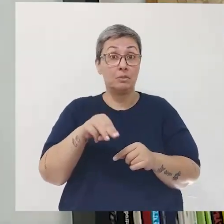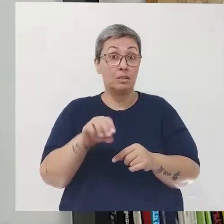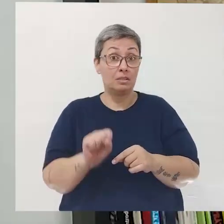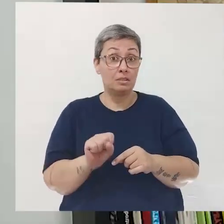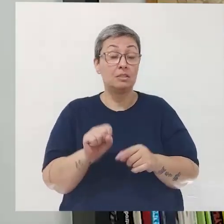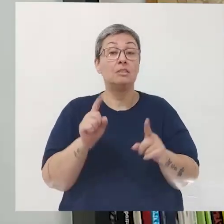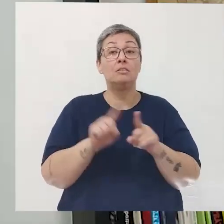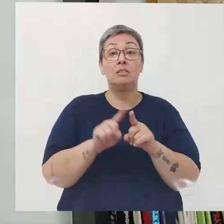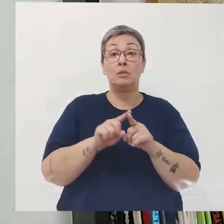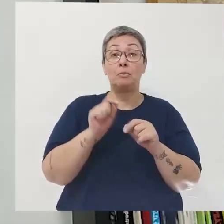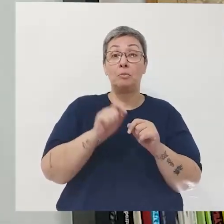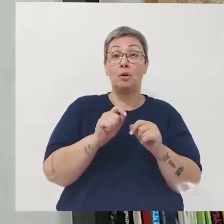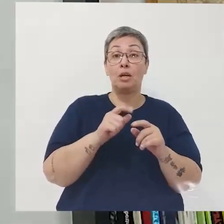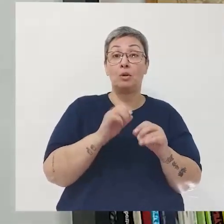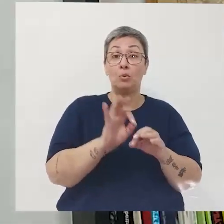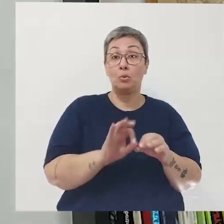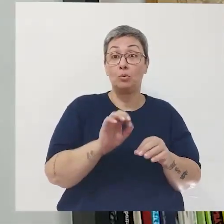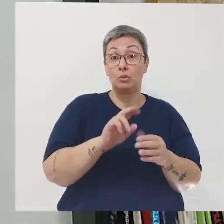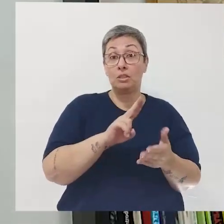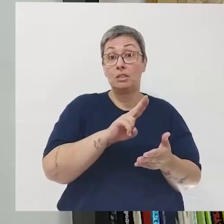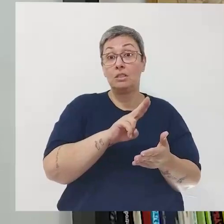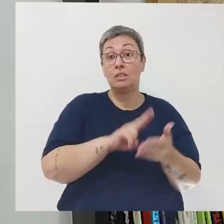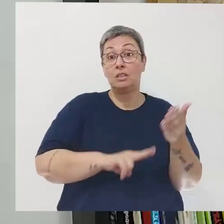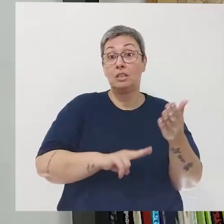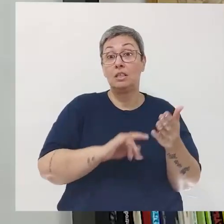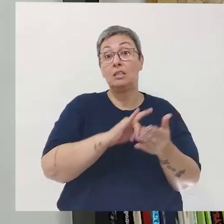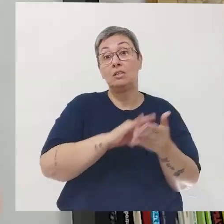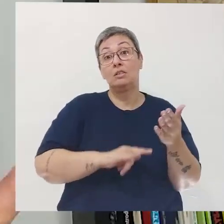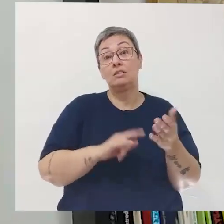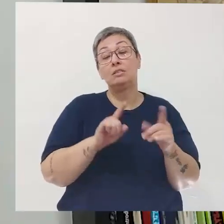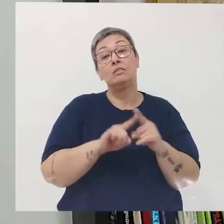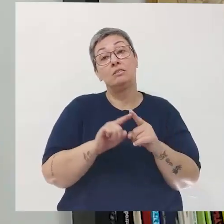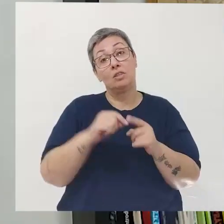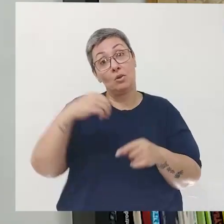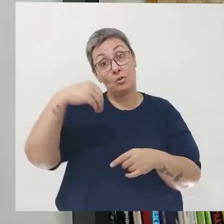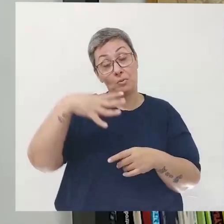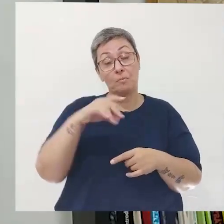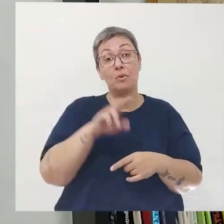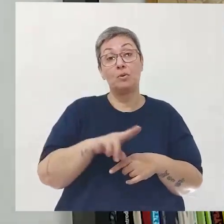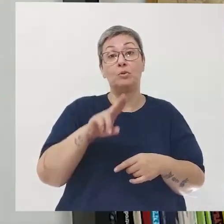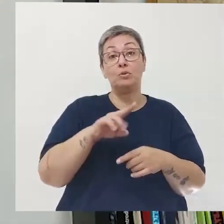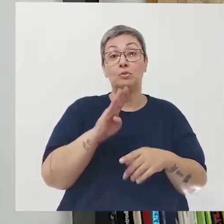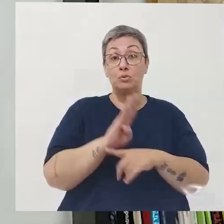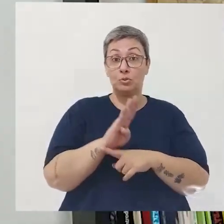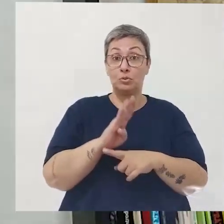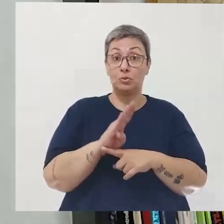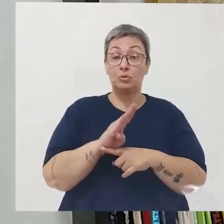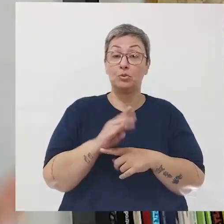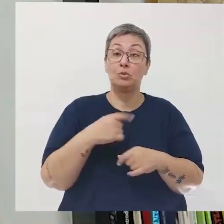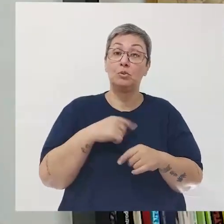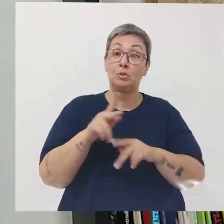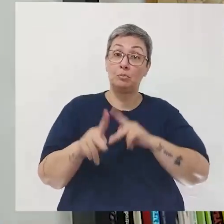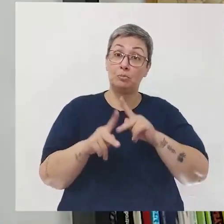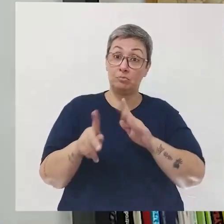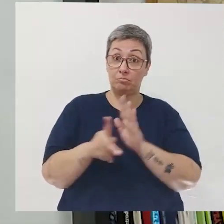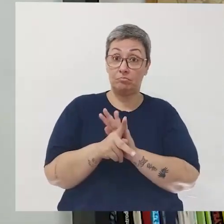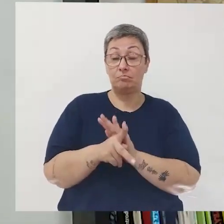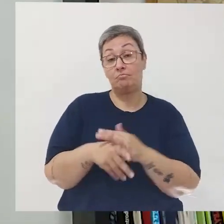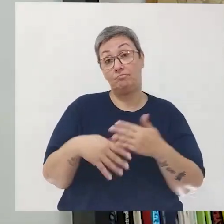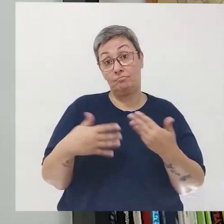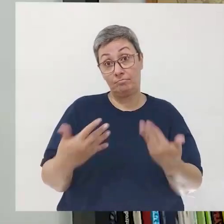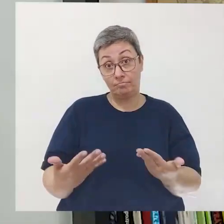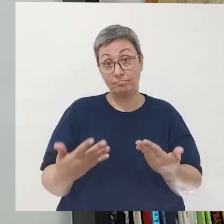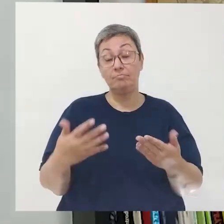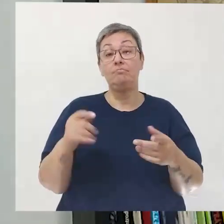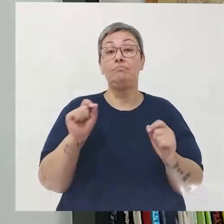Serviço, que é o ICMS, cobrado por meio da conta de luz, que poderia ser utilizado em benefício à própria